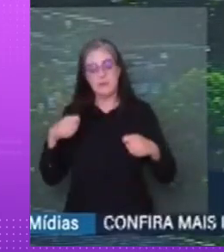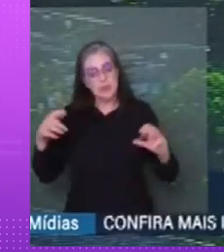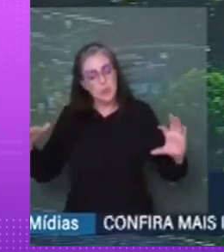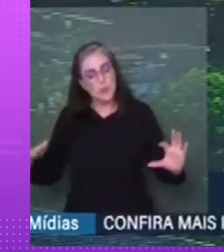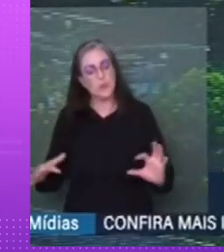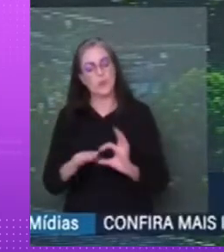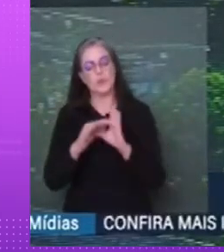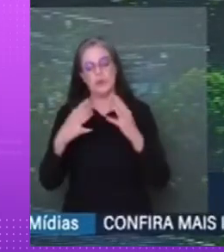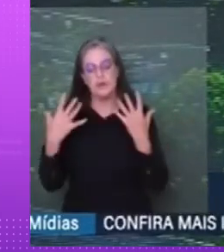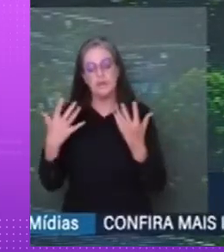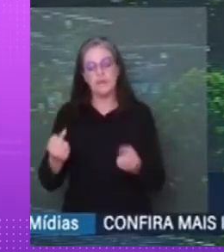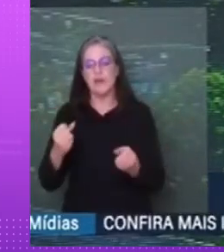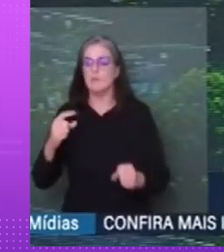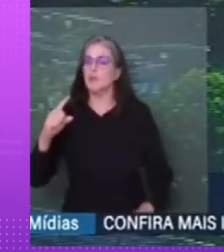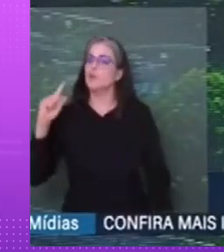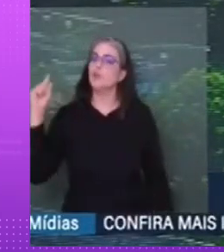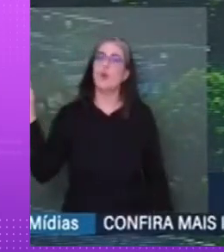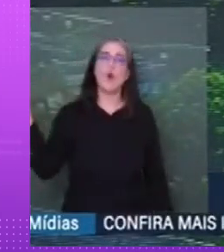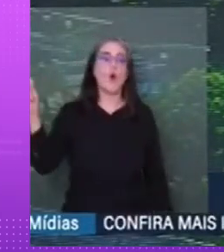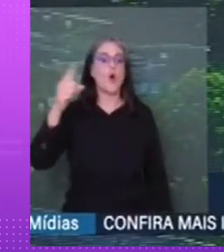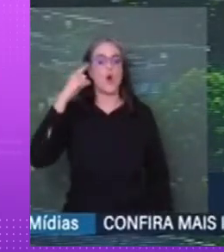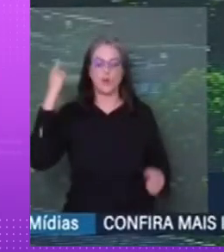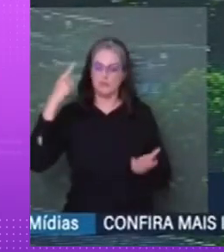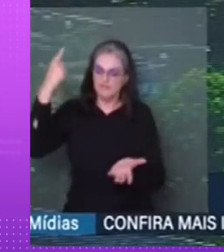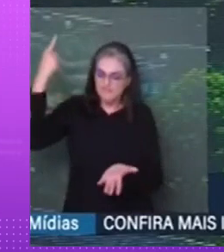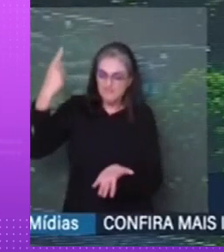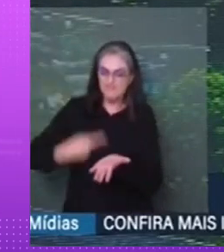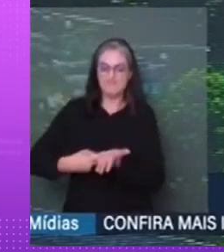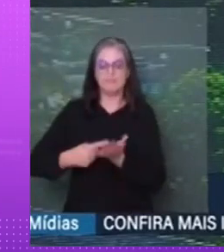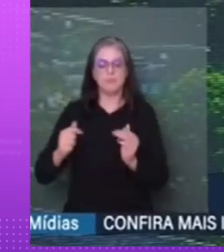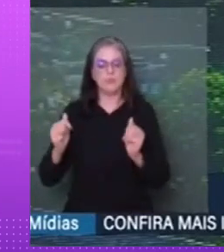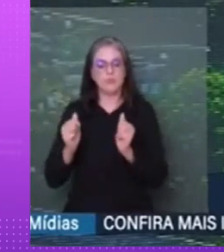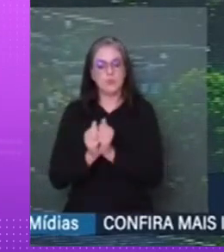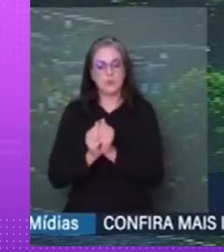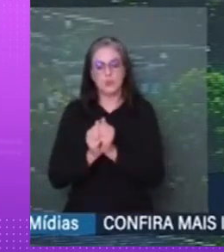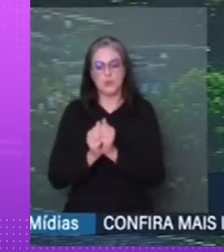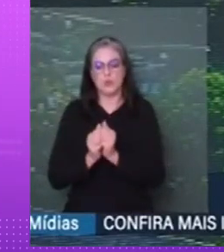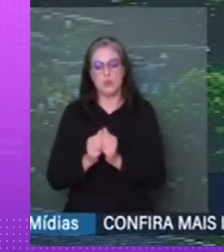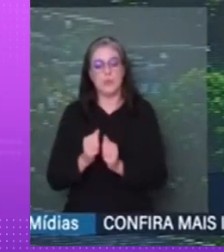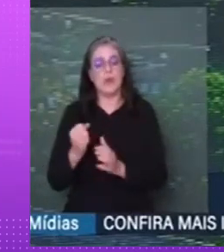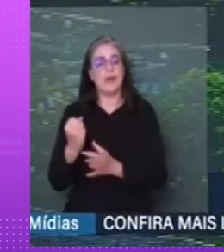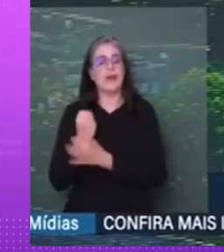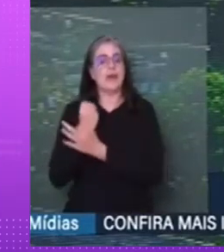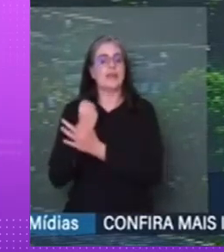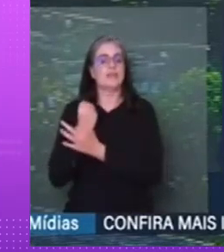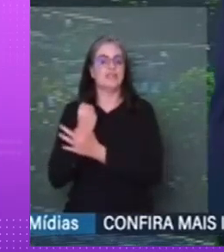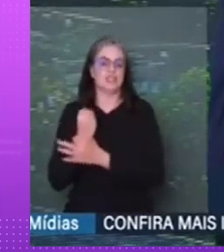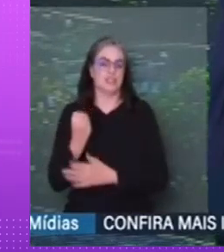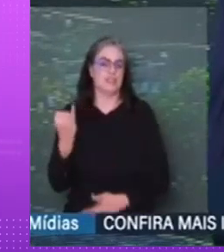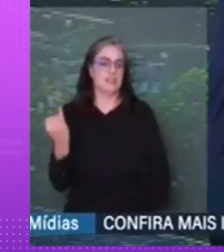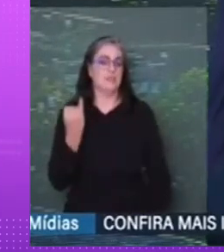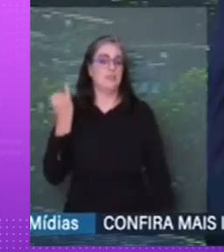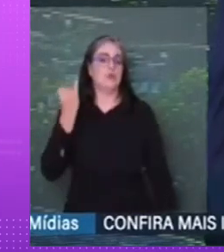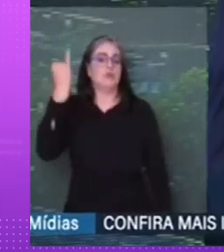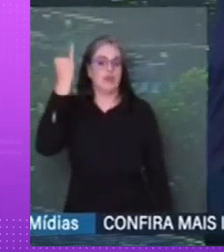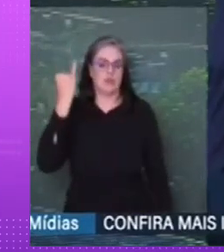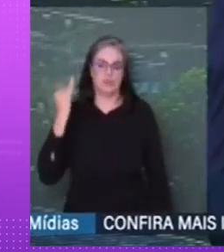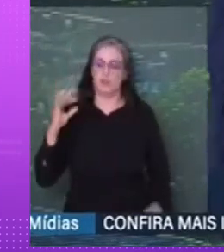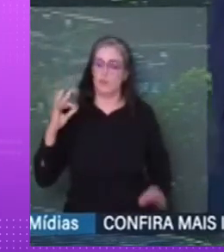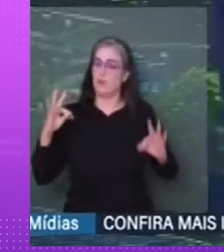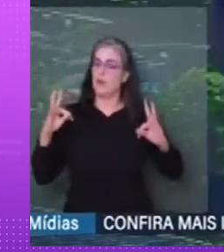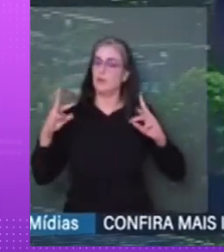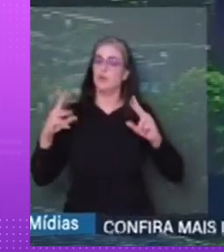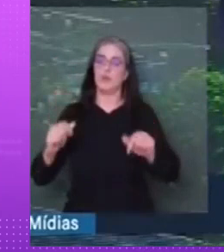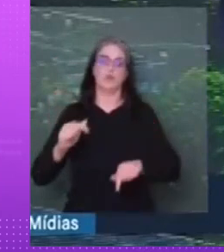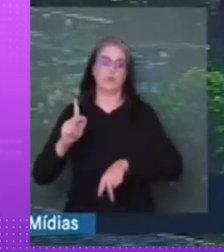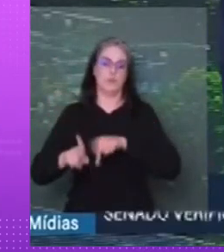comentando sobre o assunto por aqui, o Gustavo Henrique e o Luciano Diniz, a Cecília Machado também, o Marcelo José Guilherme